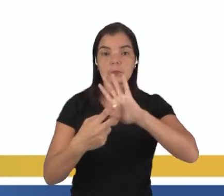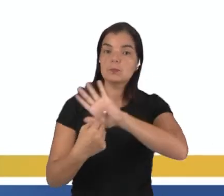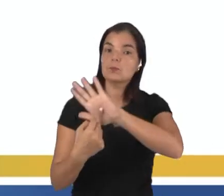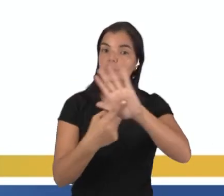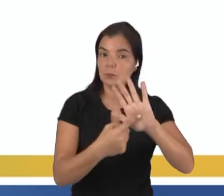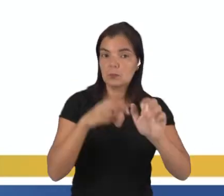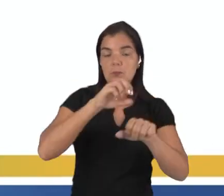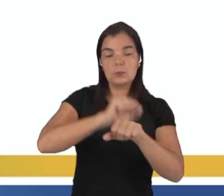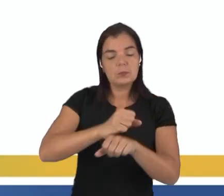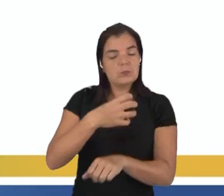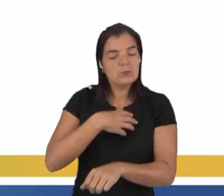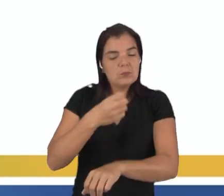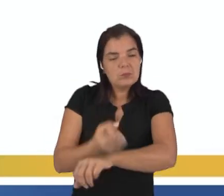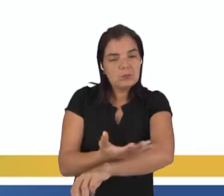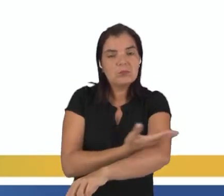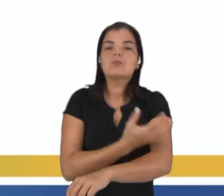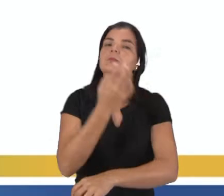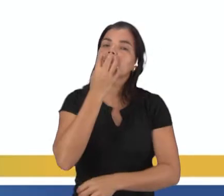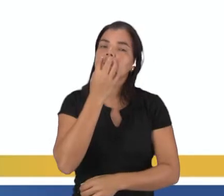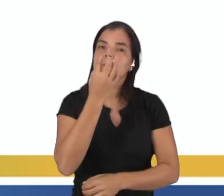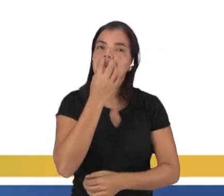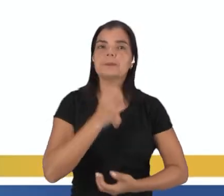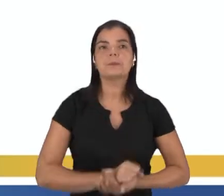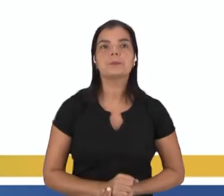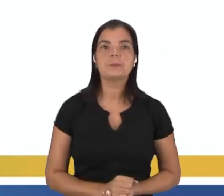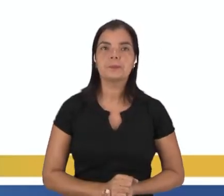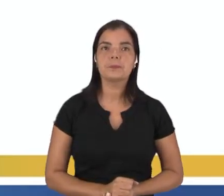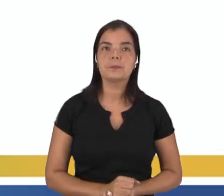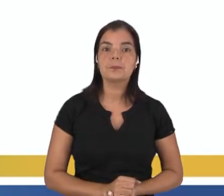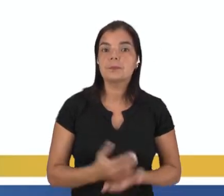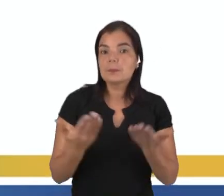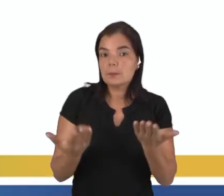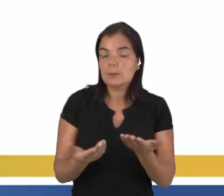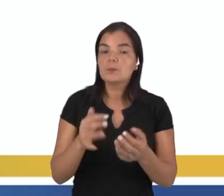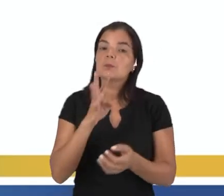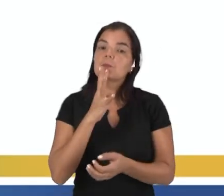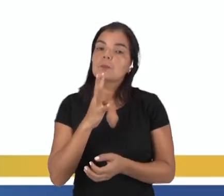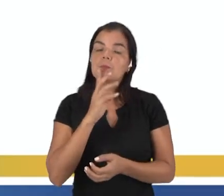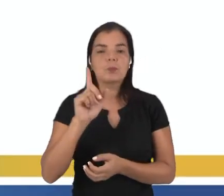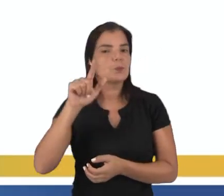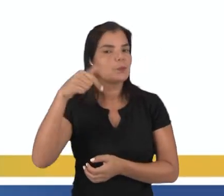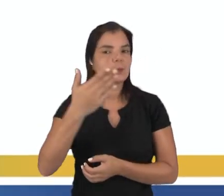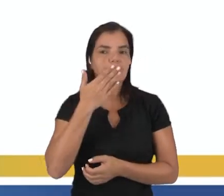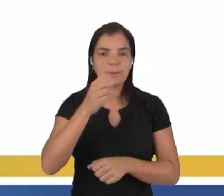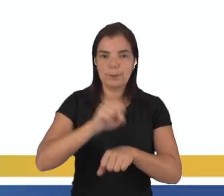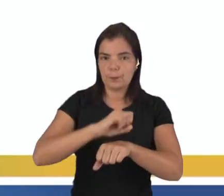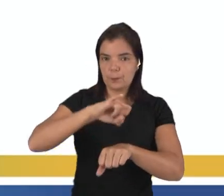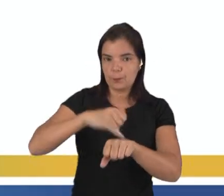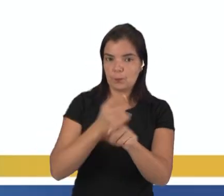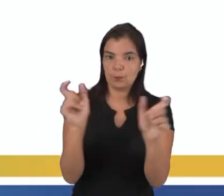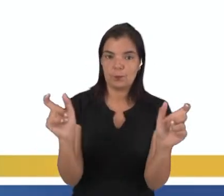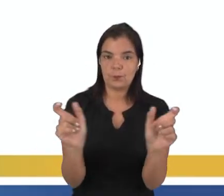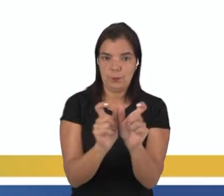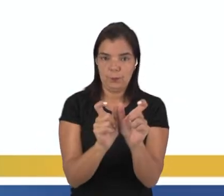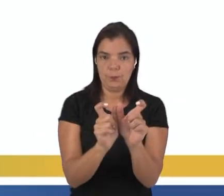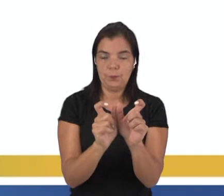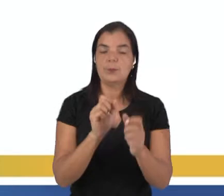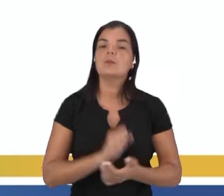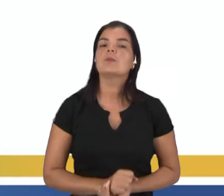que ela tem sentimentos por seu cachorro. Agora vamos conhecer o outro tipo de sujeito, sujeito